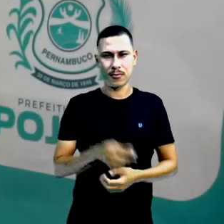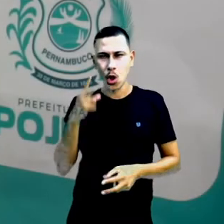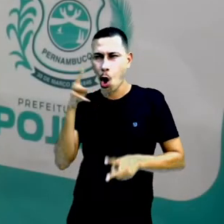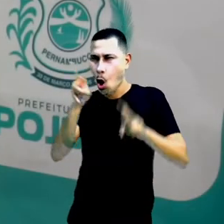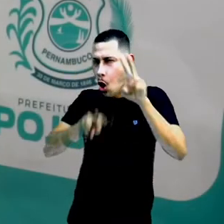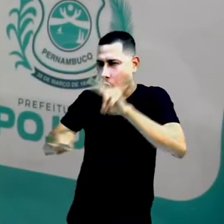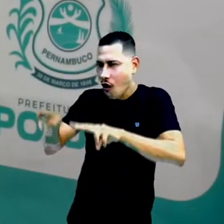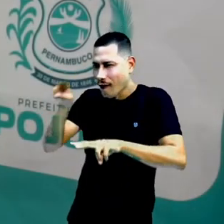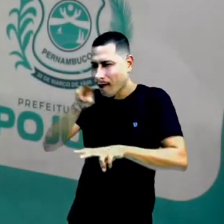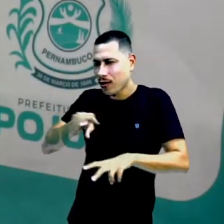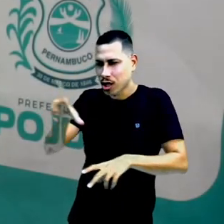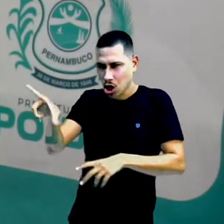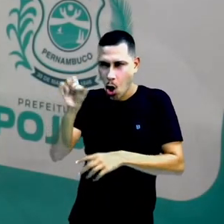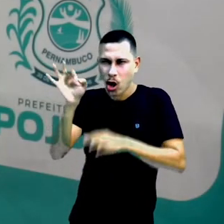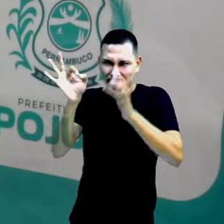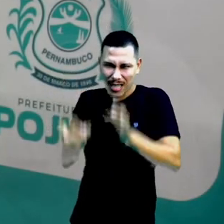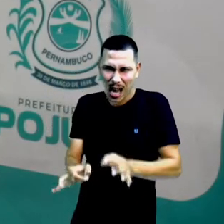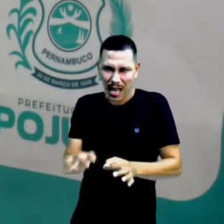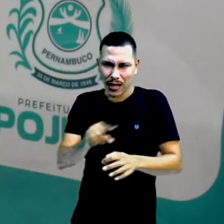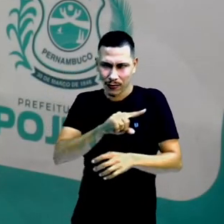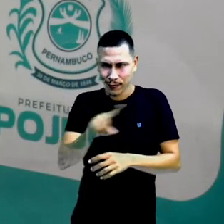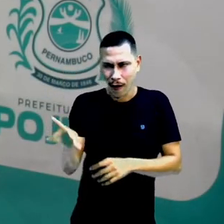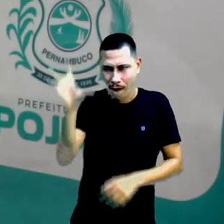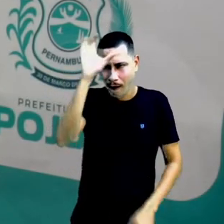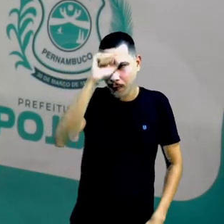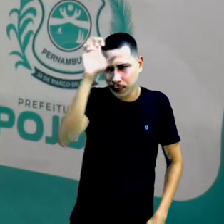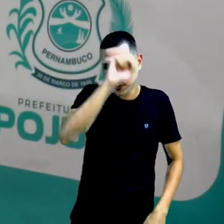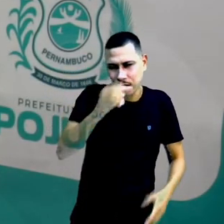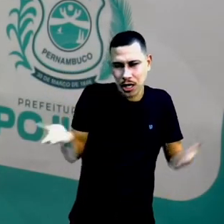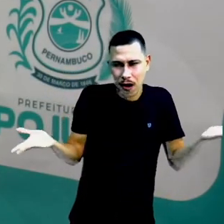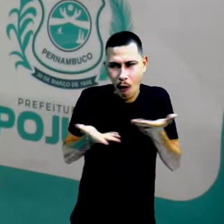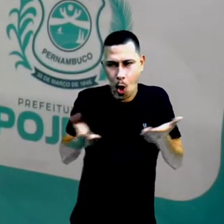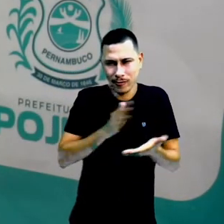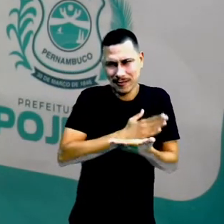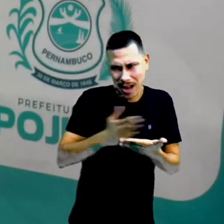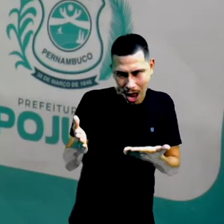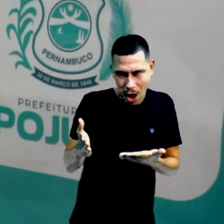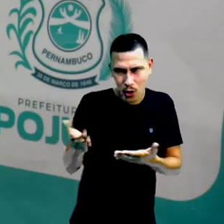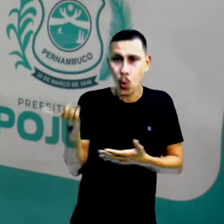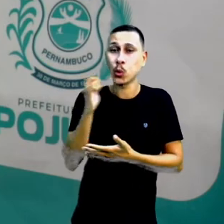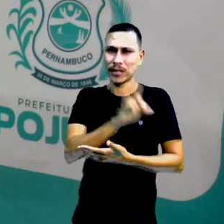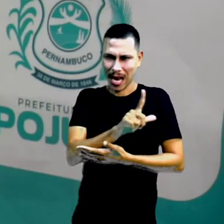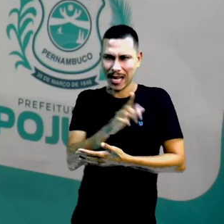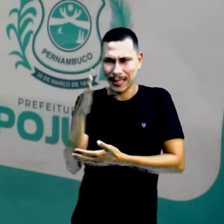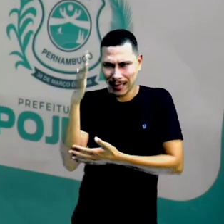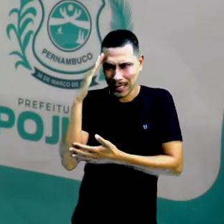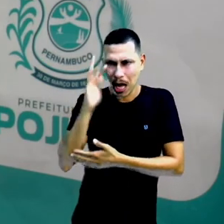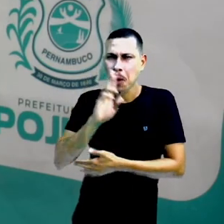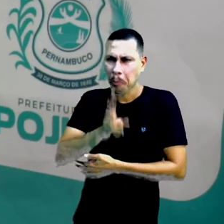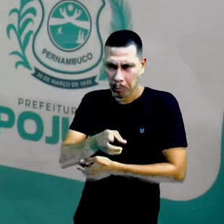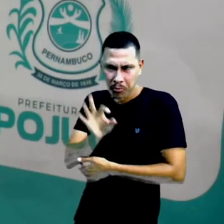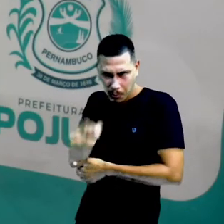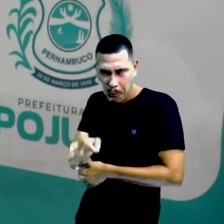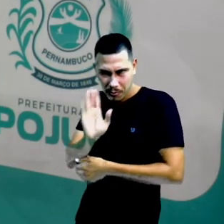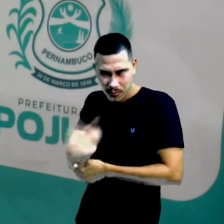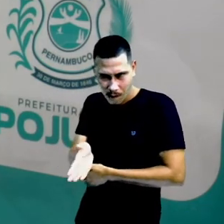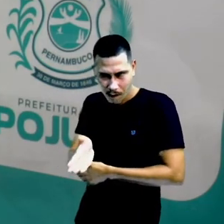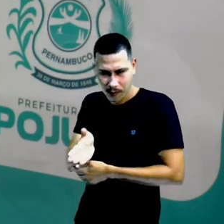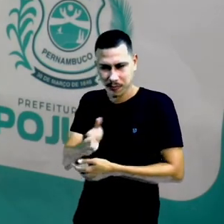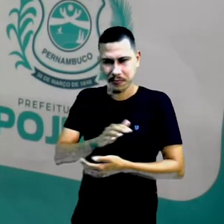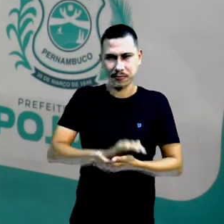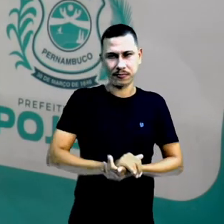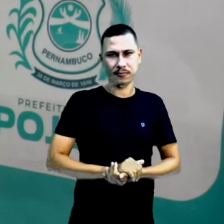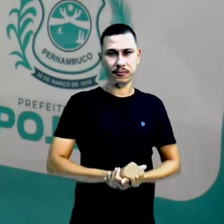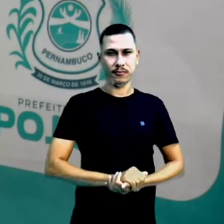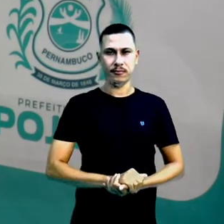para a professora, diante do que vocês compreenderam agora, no decorrer da nossa aula, você já consegue fazer um raciocínio lógico, rápido